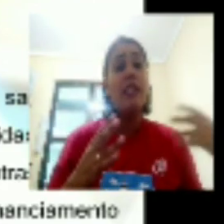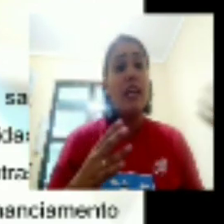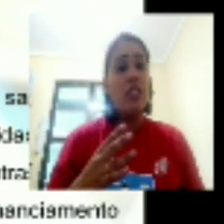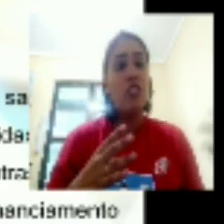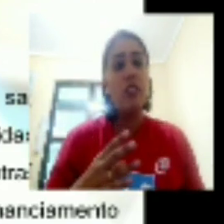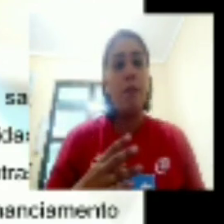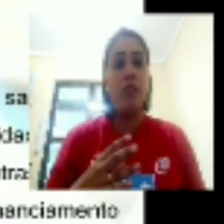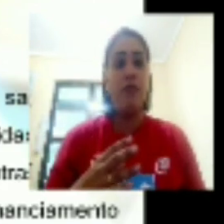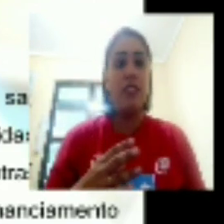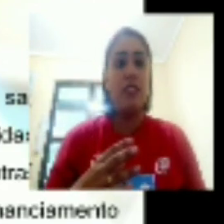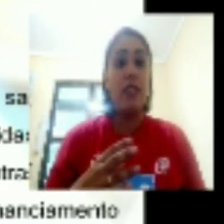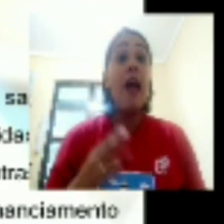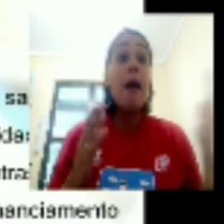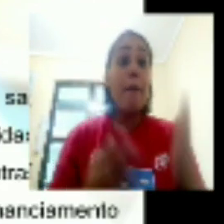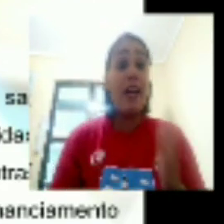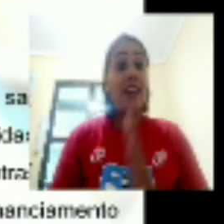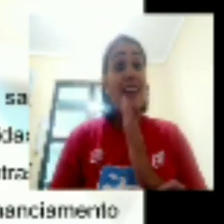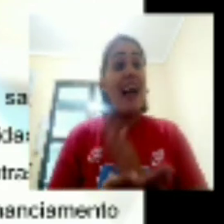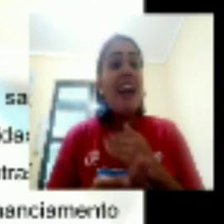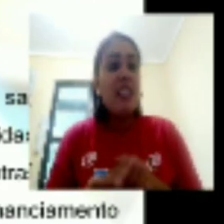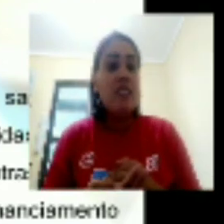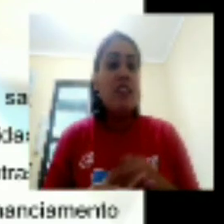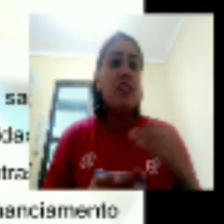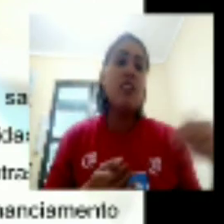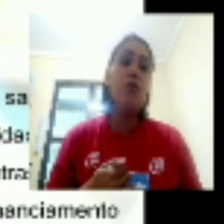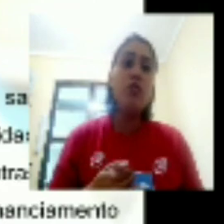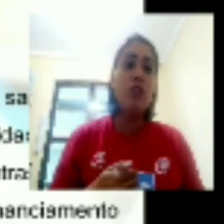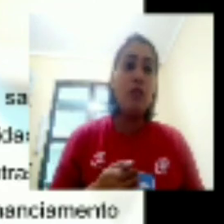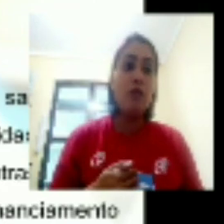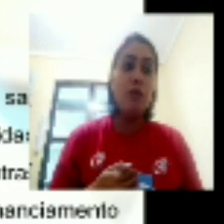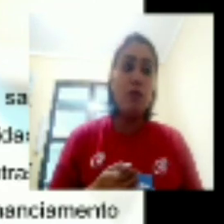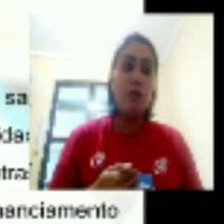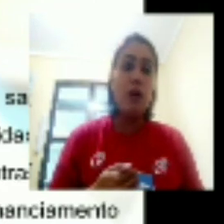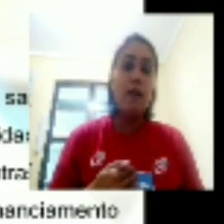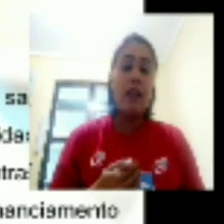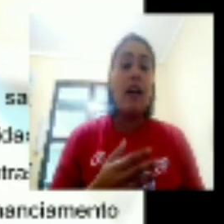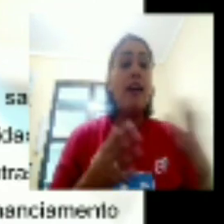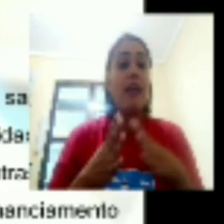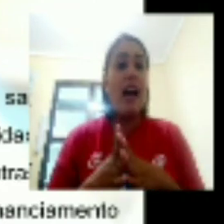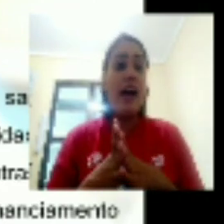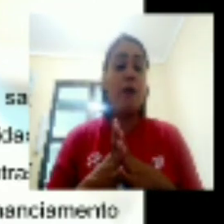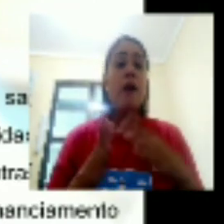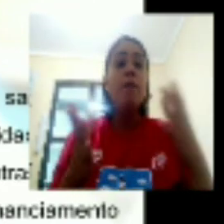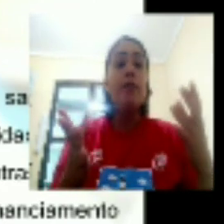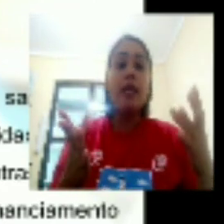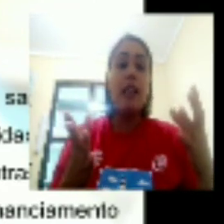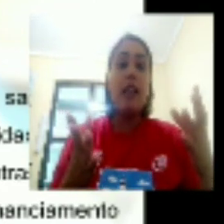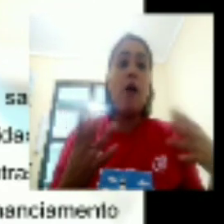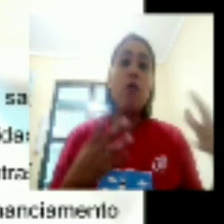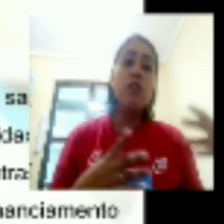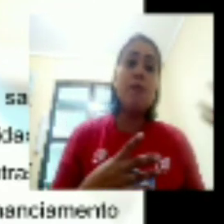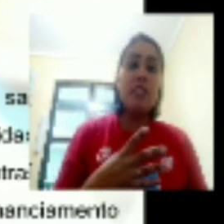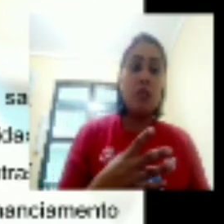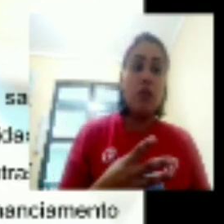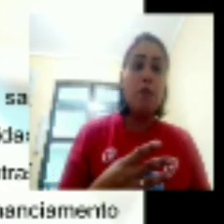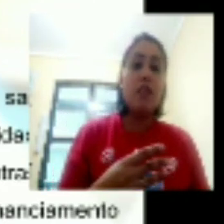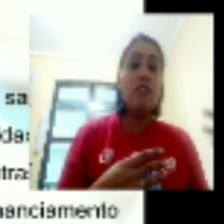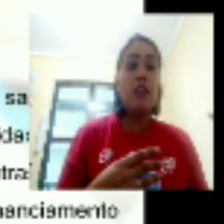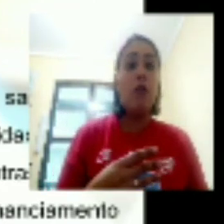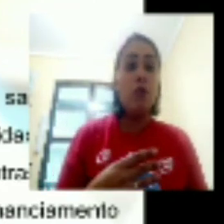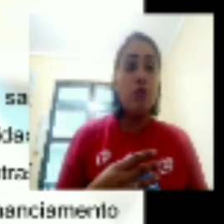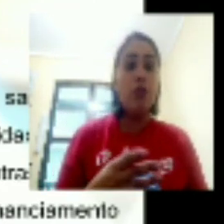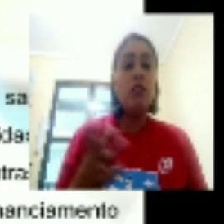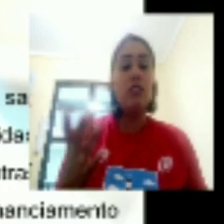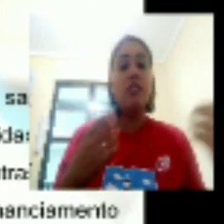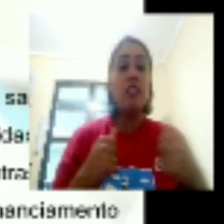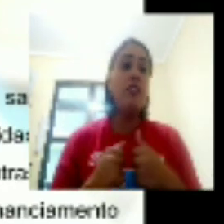de maneiras que se pode fazer para que garanta a saúde de todo mundo, tá? Claro que algumas pessoas podem se